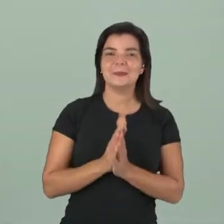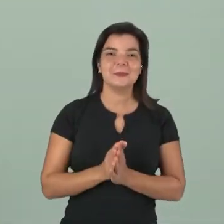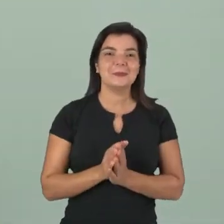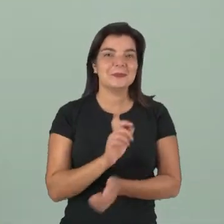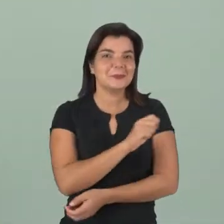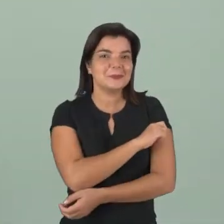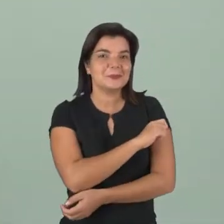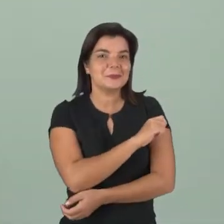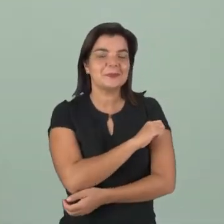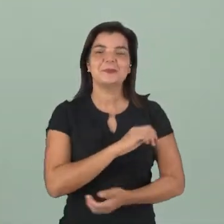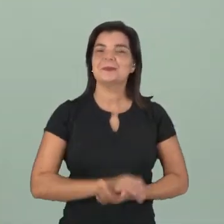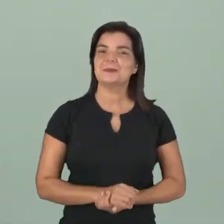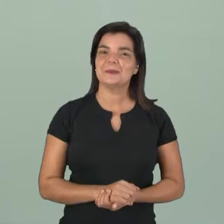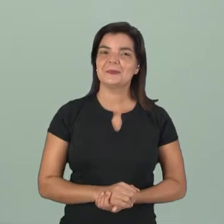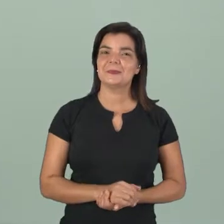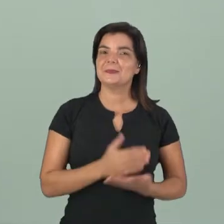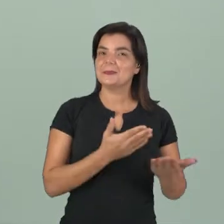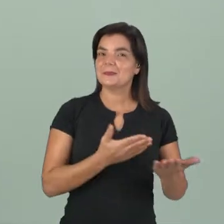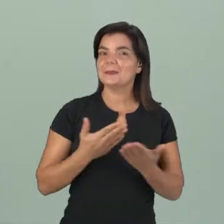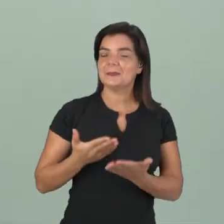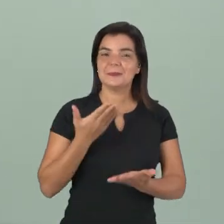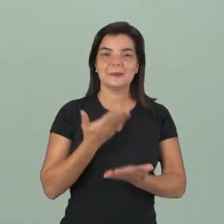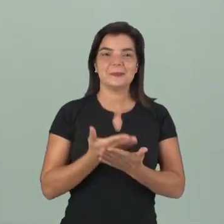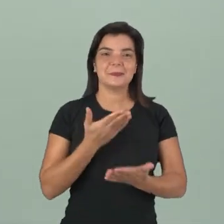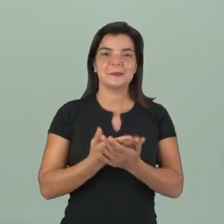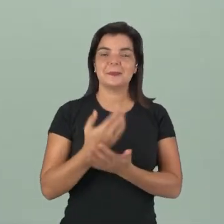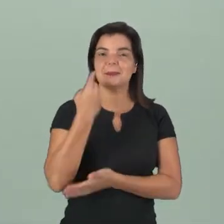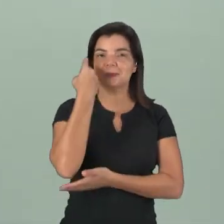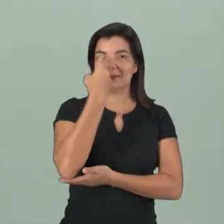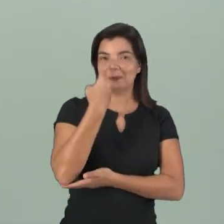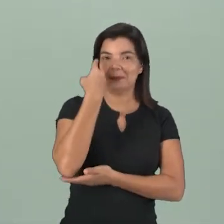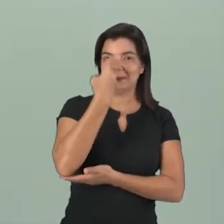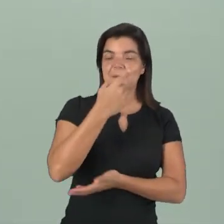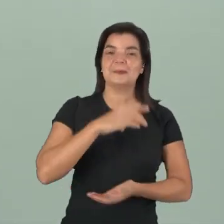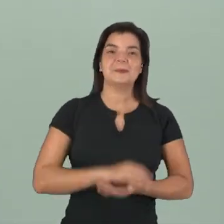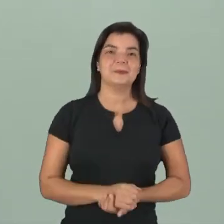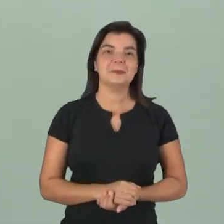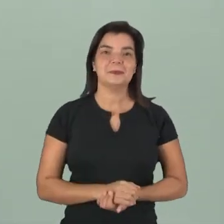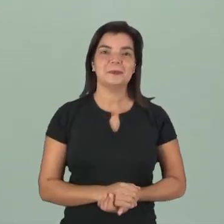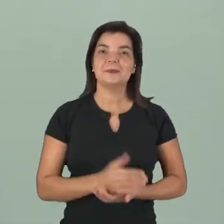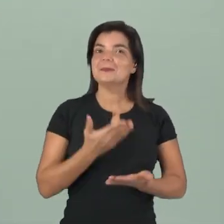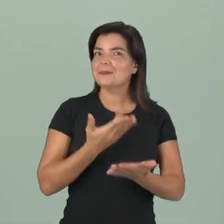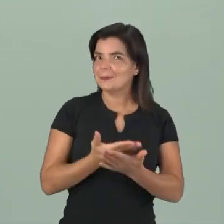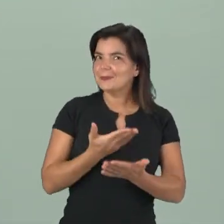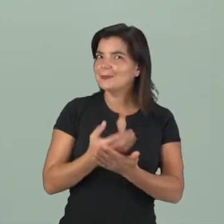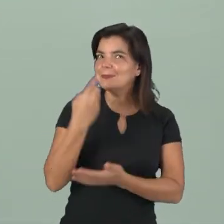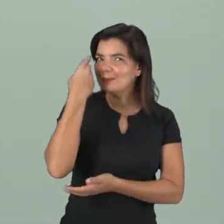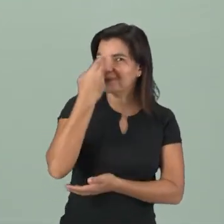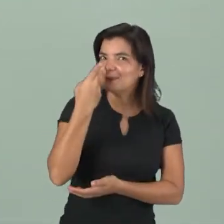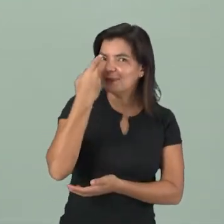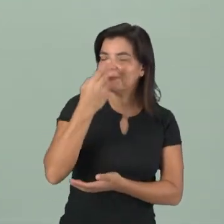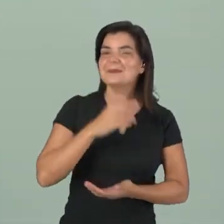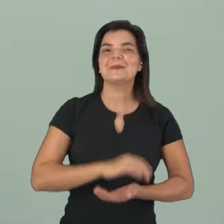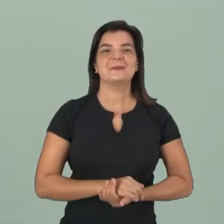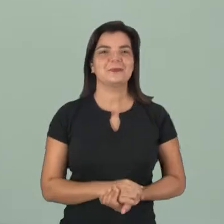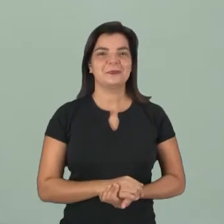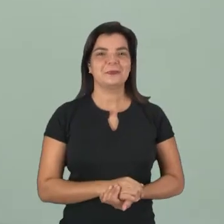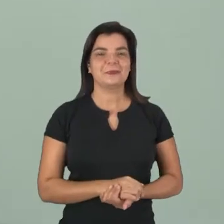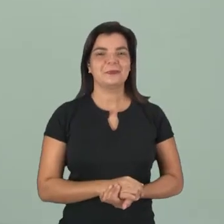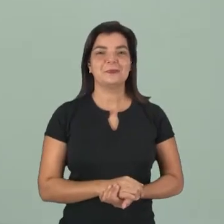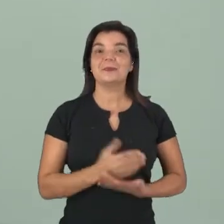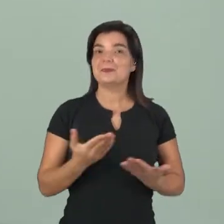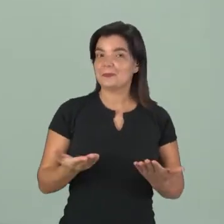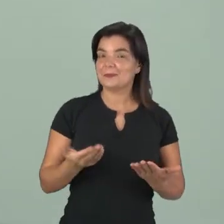Olá, chicos e chicas, sejam bem-vindos a mais uma classe de espanhol. Vamos a estudar espanhol? Vamos lá, né, galerinha?